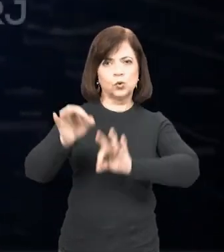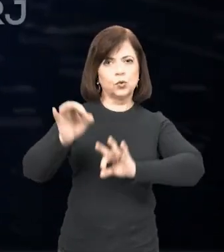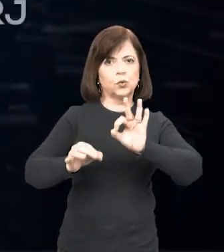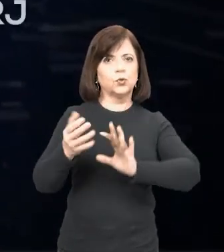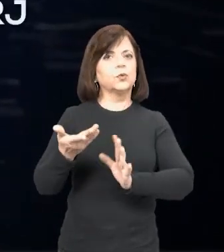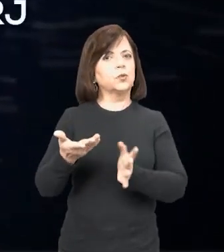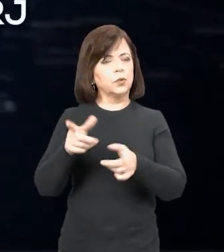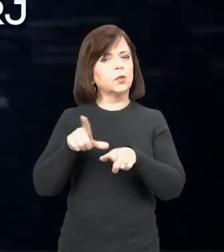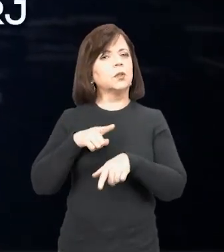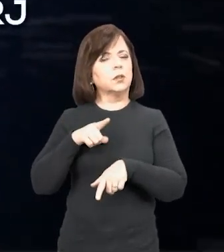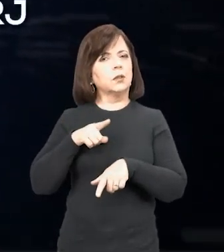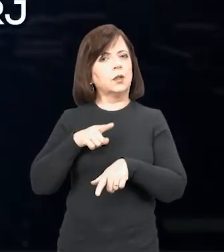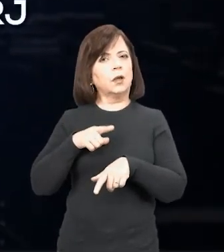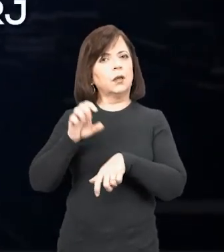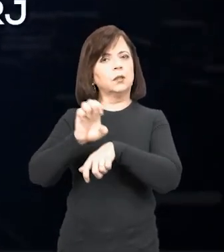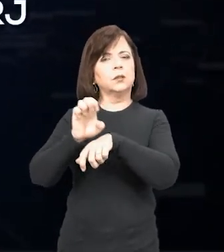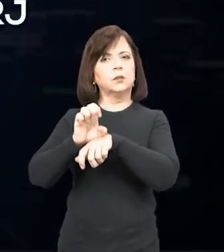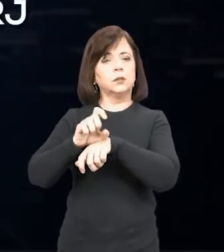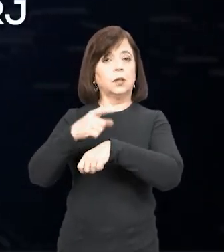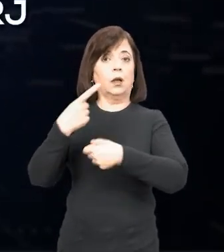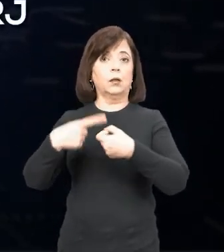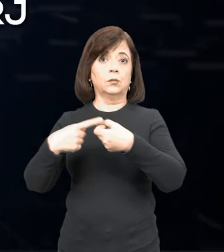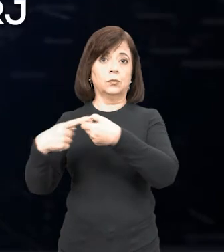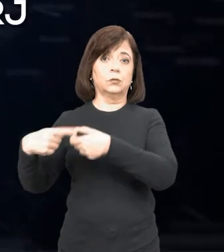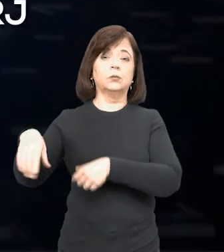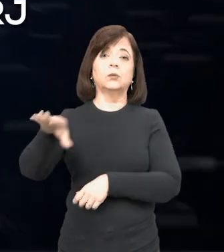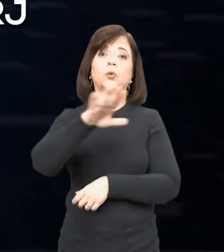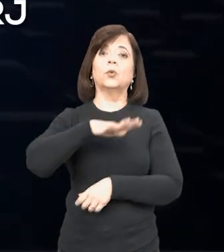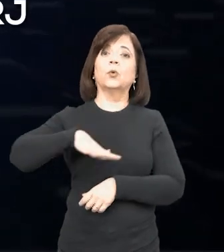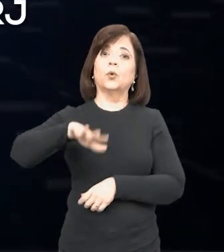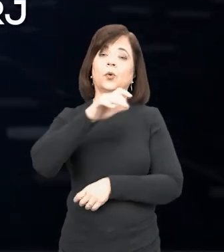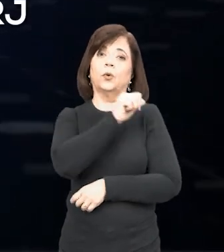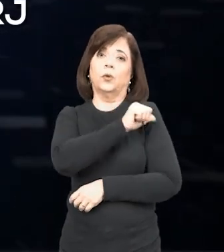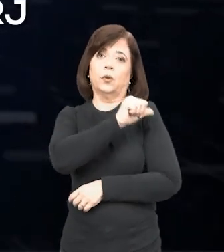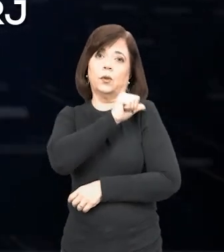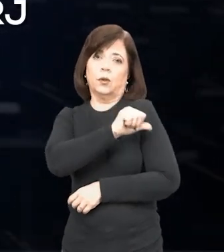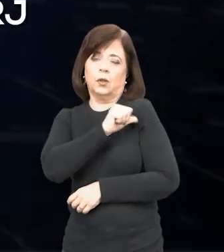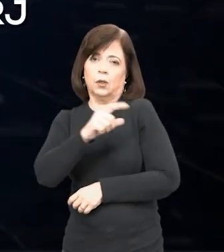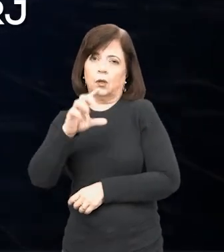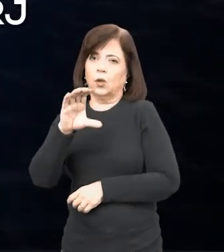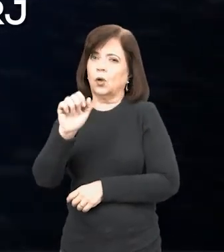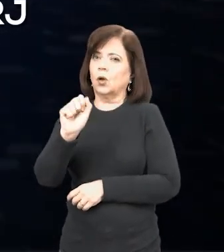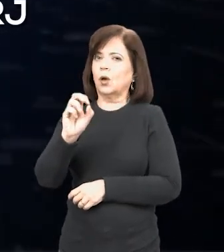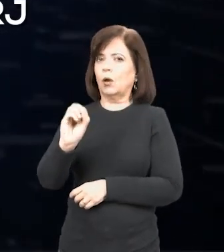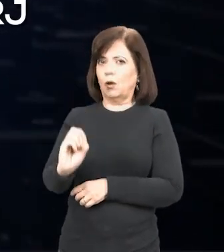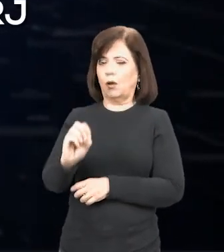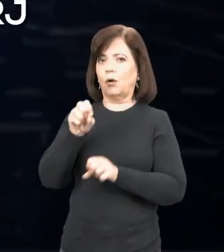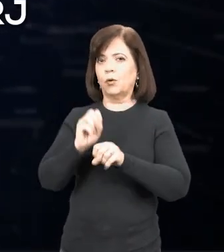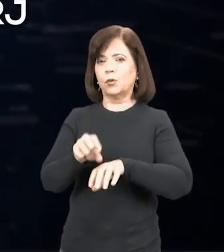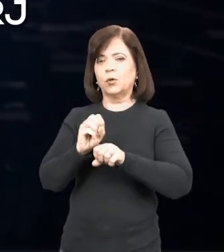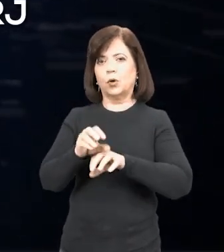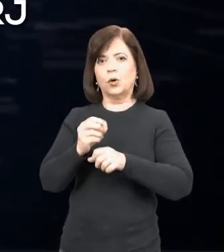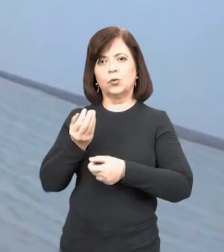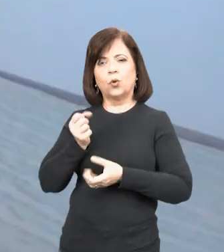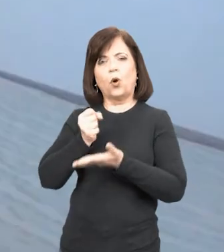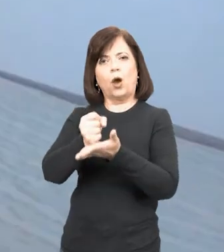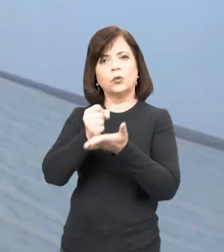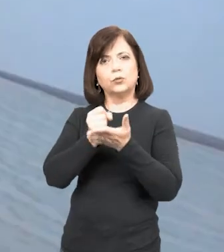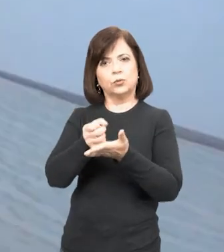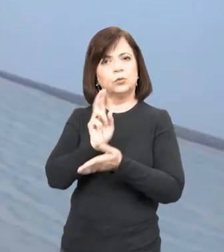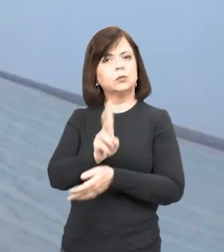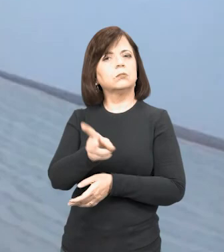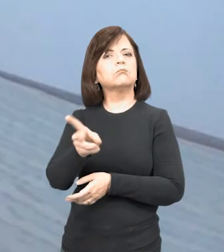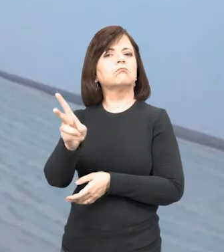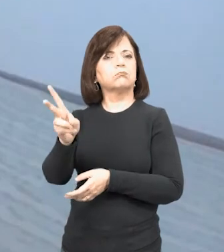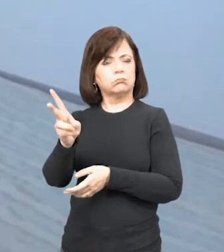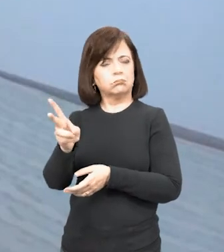com atribuição em educação no estado do Rio de Janeiro. Então, da mesma forma que o CAU Educação presta esse suporte às promotorias naturais,